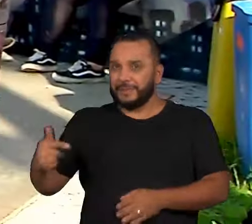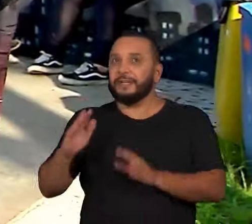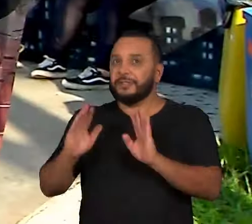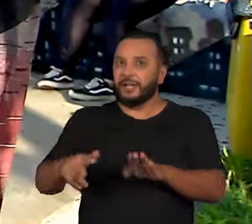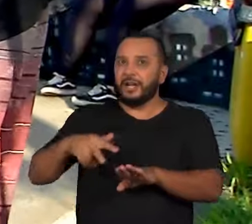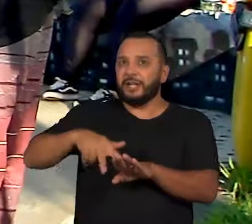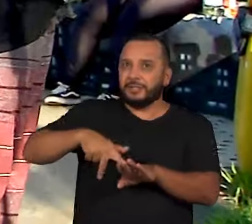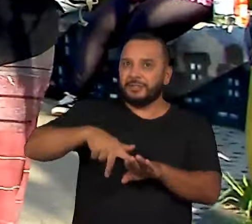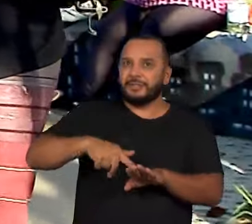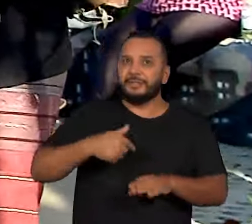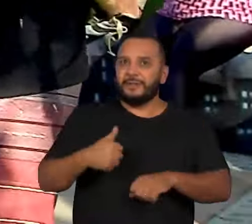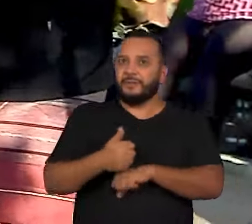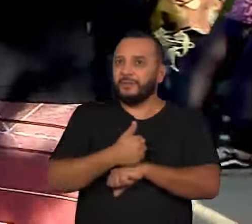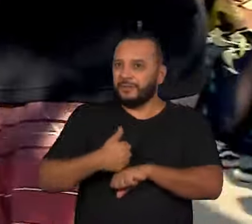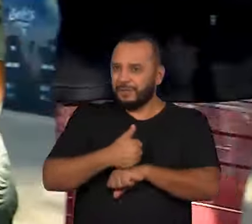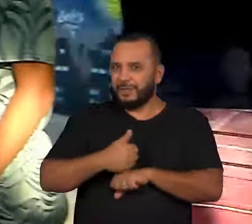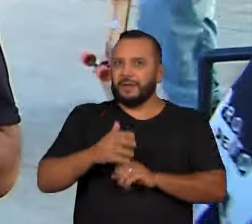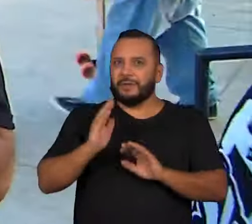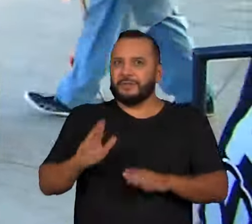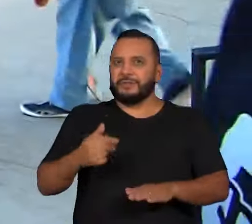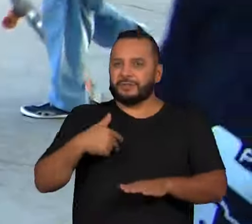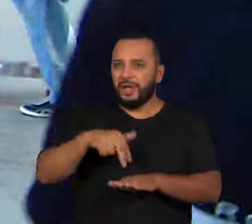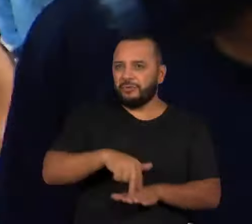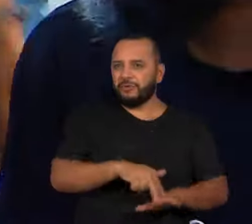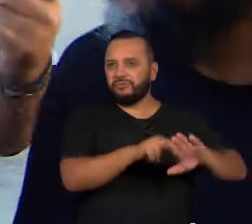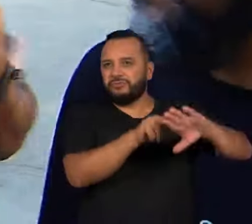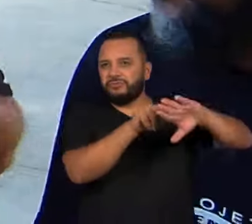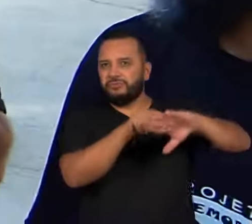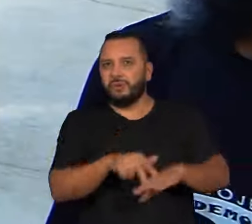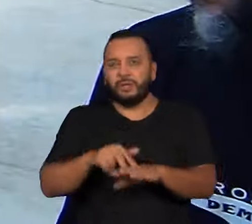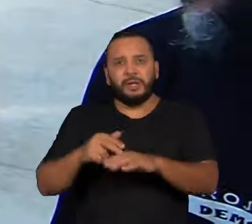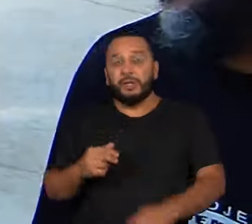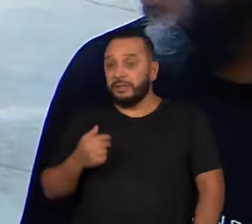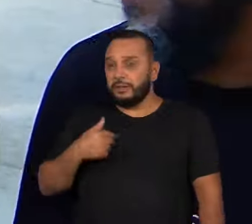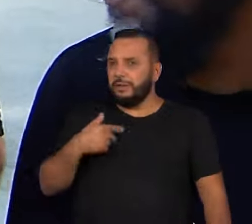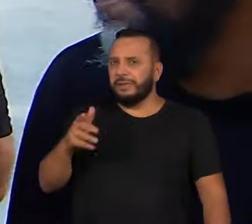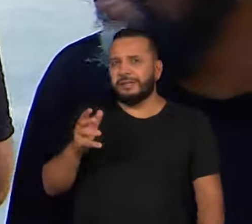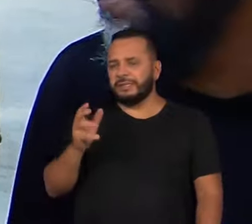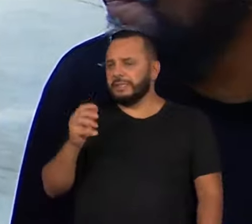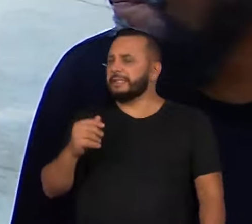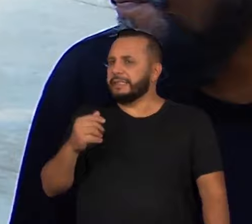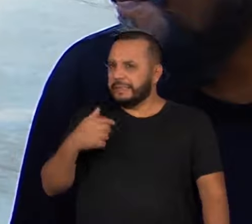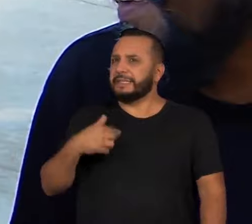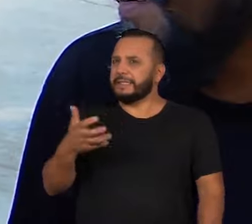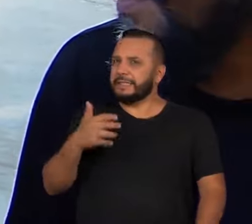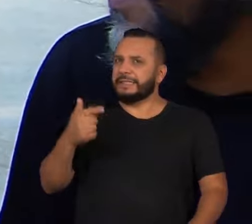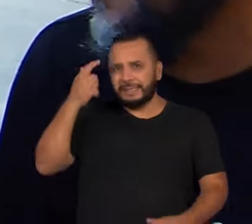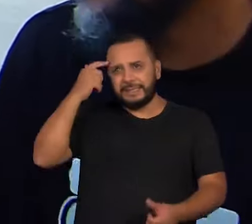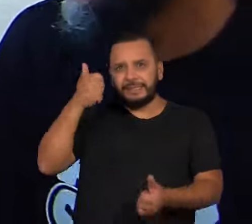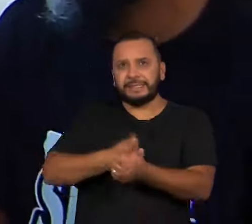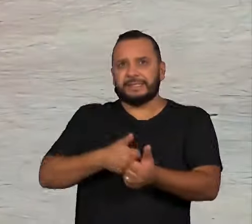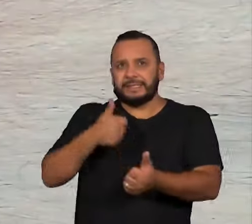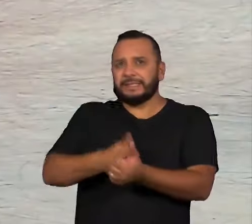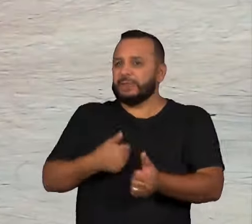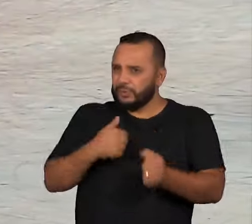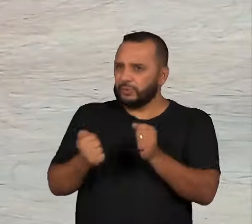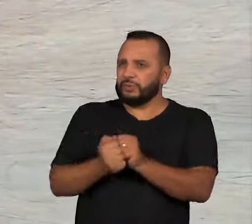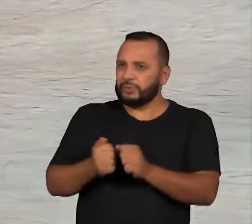você vê um profissional mandando um aéreo do seu lado, e sua molecada, ela deita, né, Sarinho? Ela deita na cama, ela fala, meu, eu tava andando de um lado do profissional hoje.